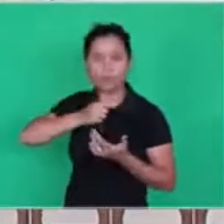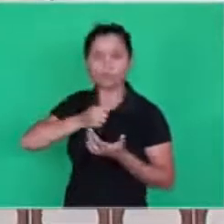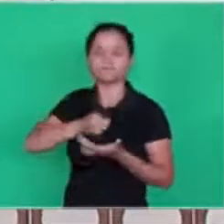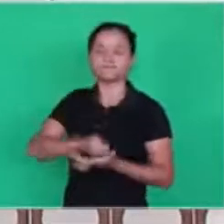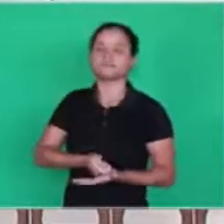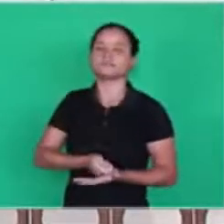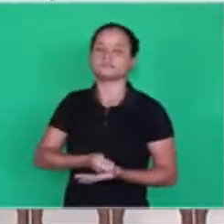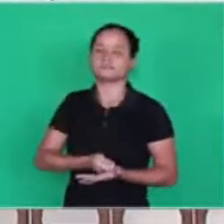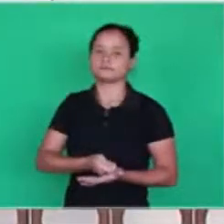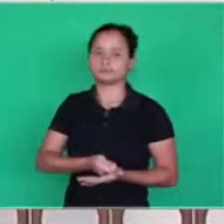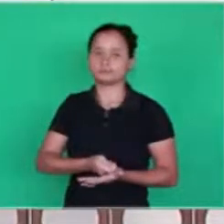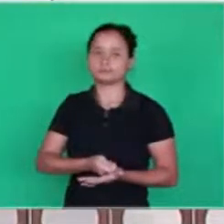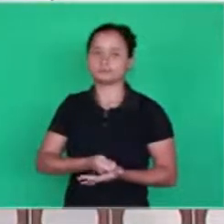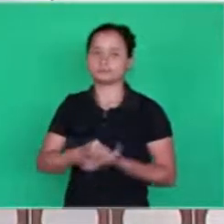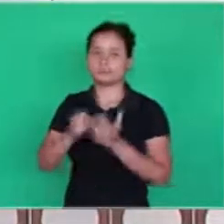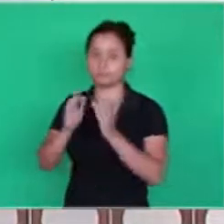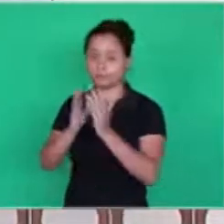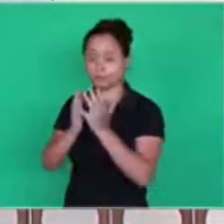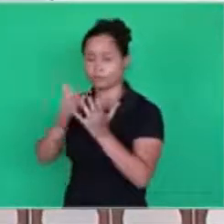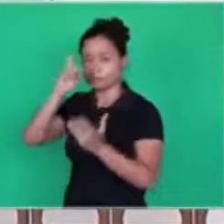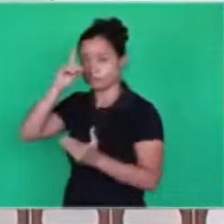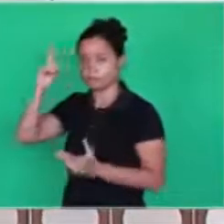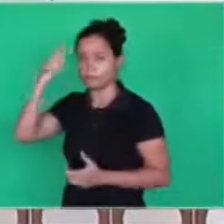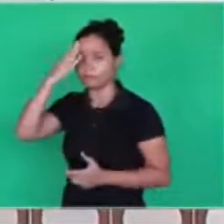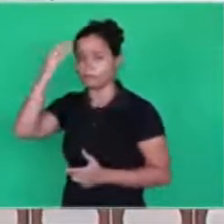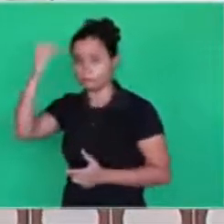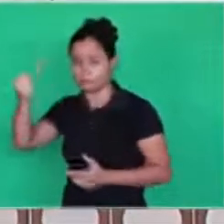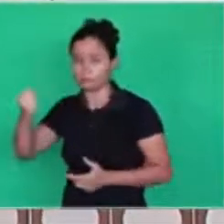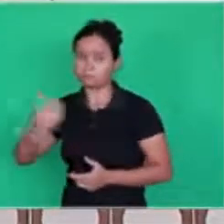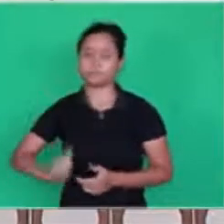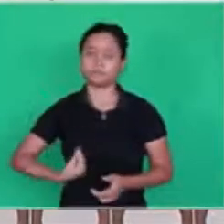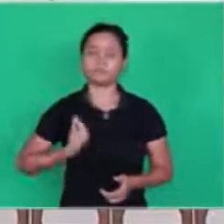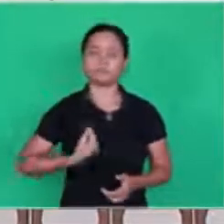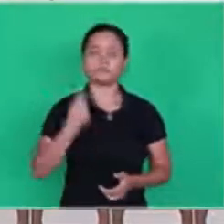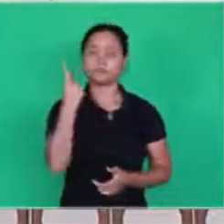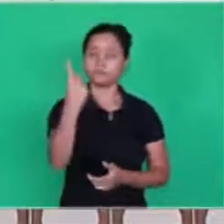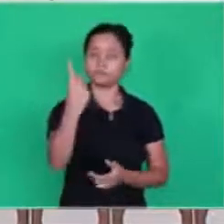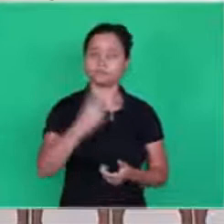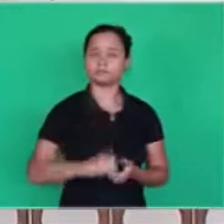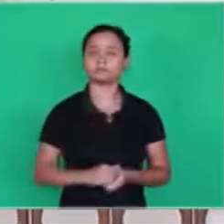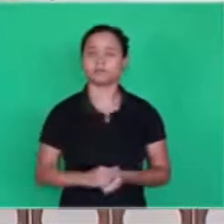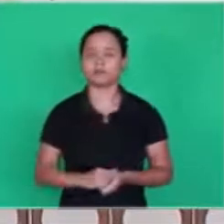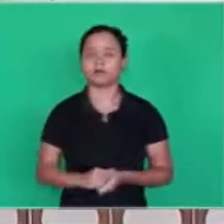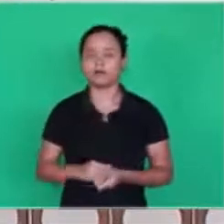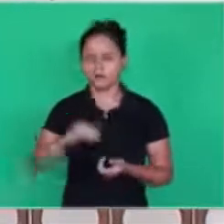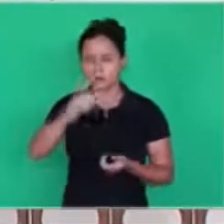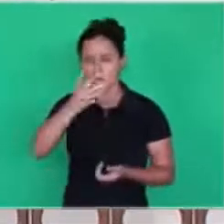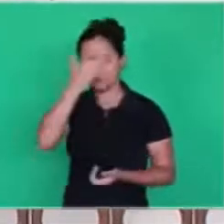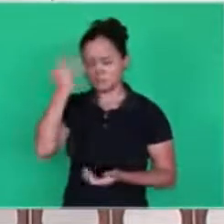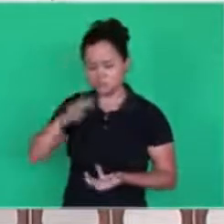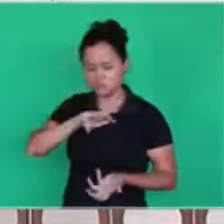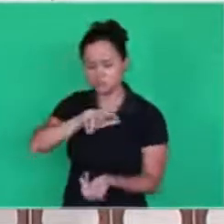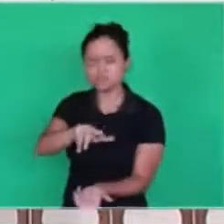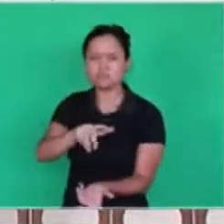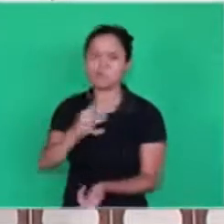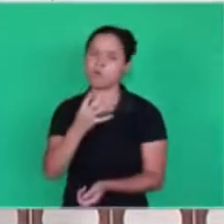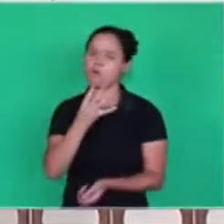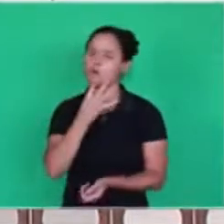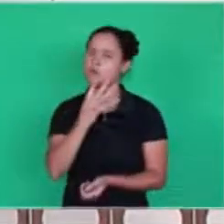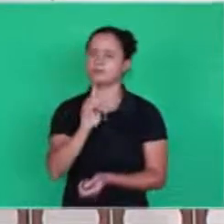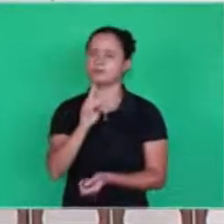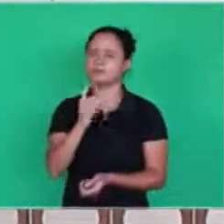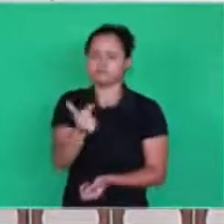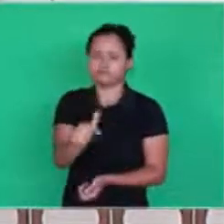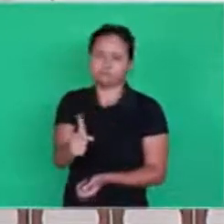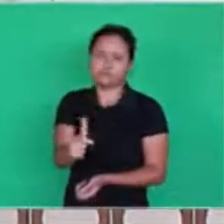esta palavra de sabedoria de Deus na sua vida. O que o mundo não tem. Essa é a diferença. Nós